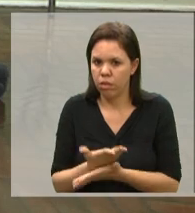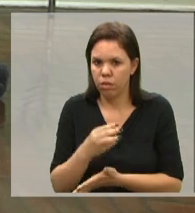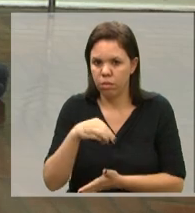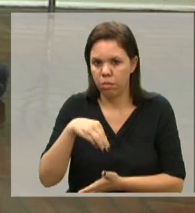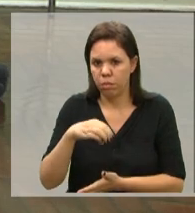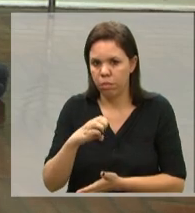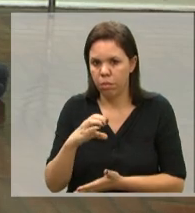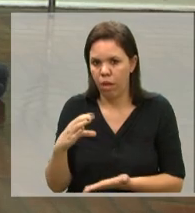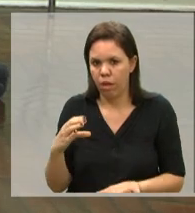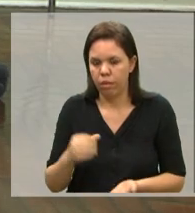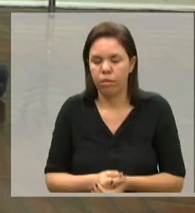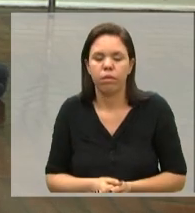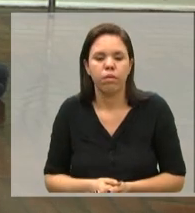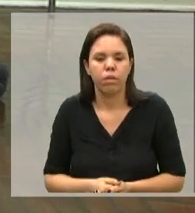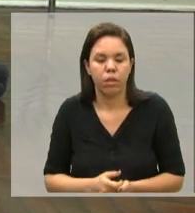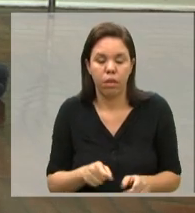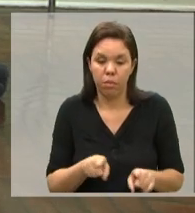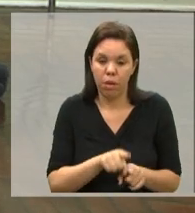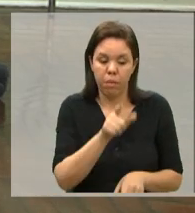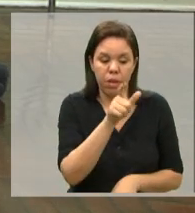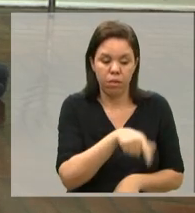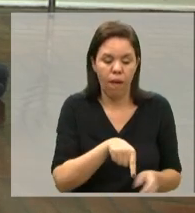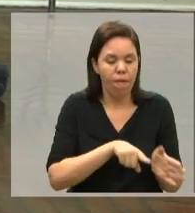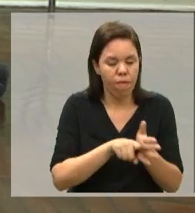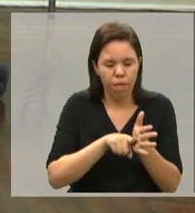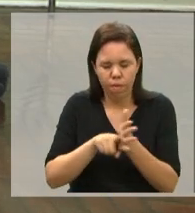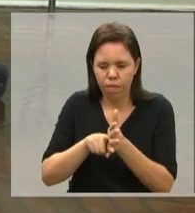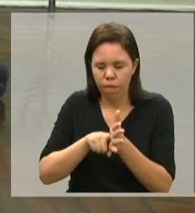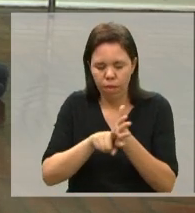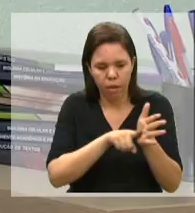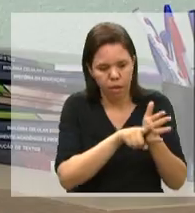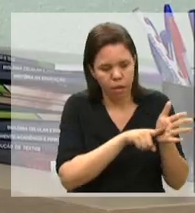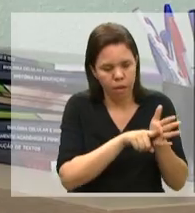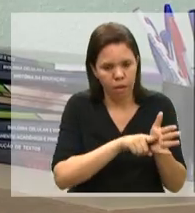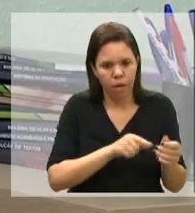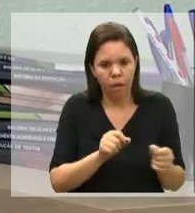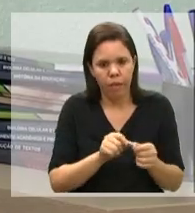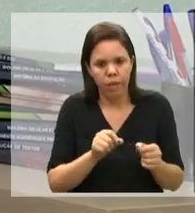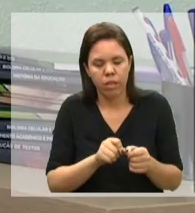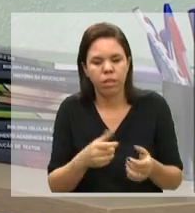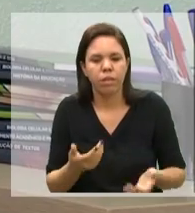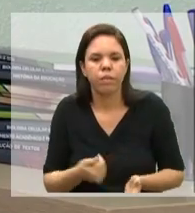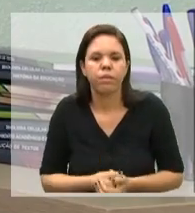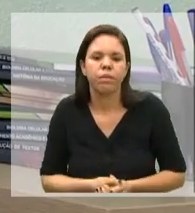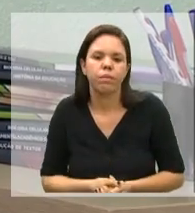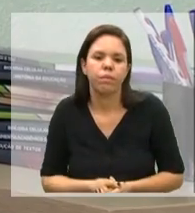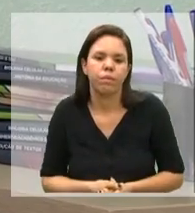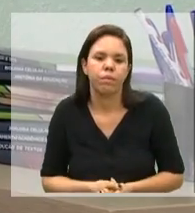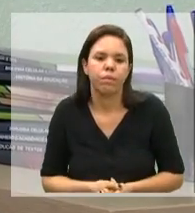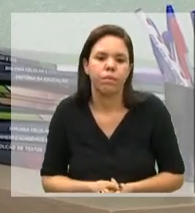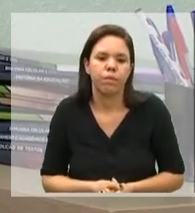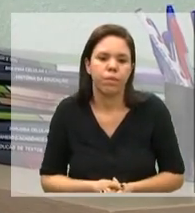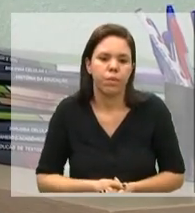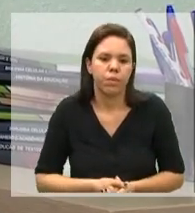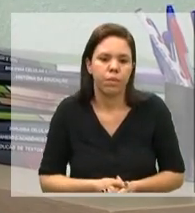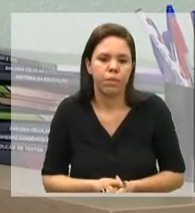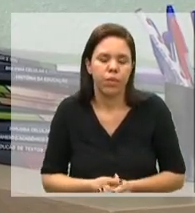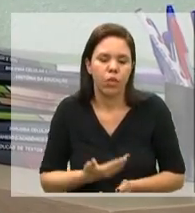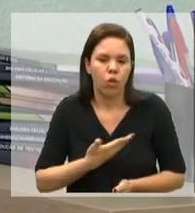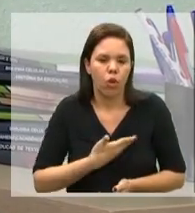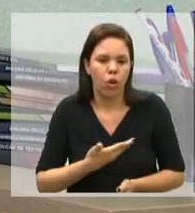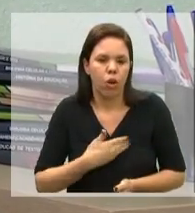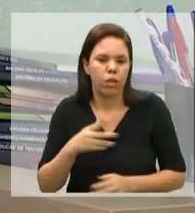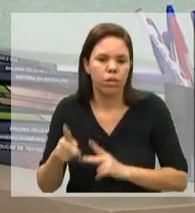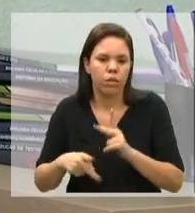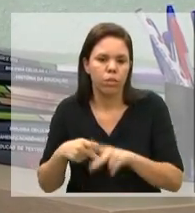Mas também a pessoa tem que investigar mesmo, né? Fazer aí uma pesquisa com colegas,